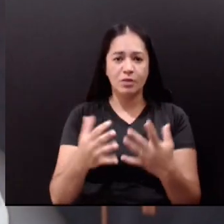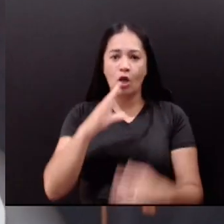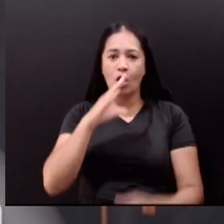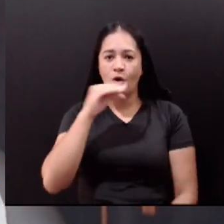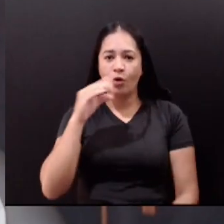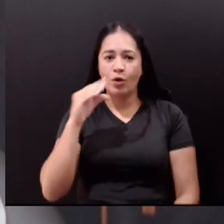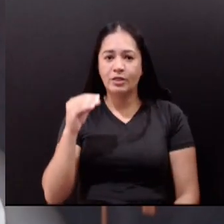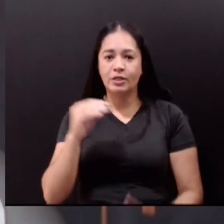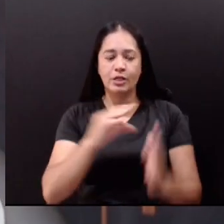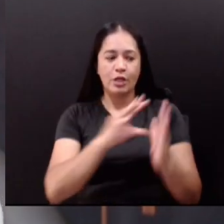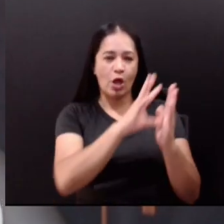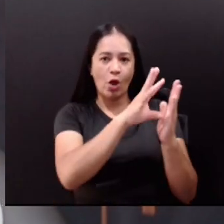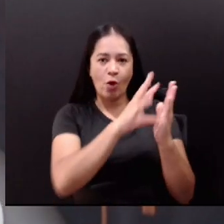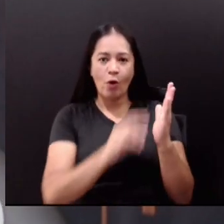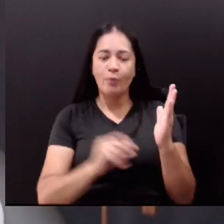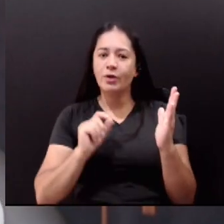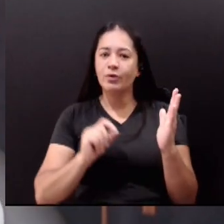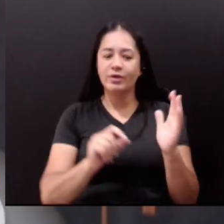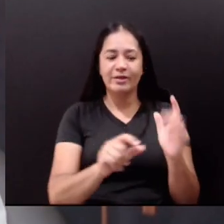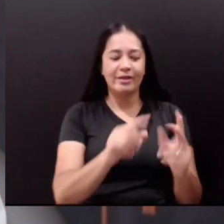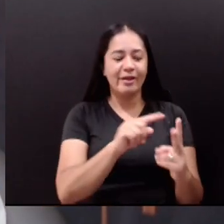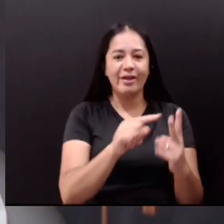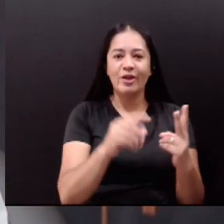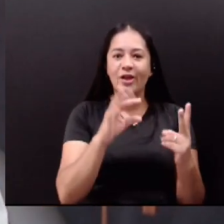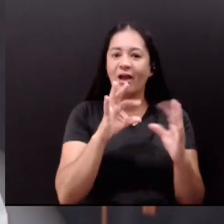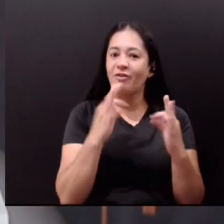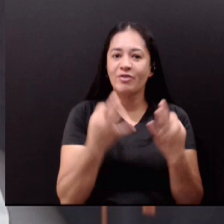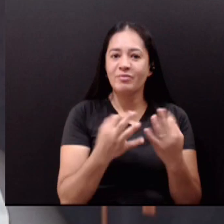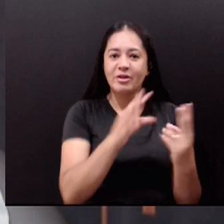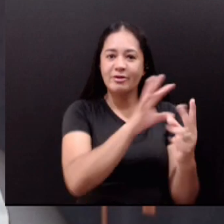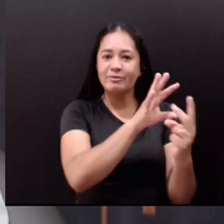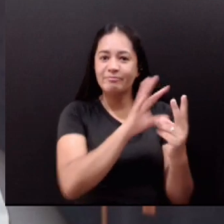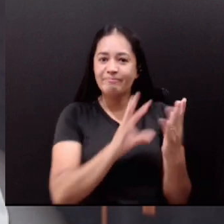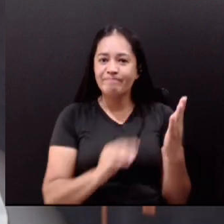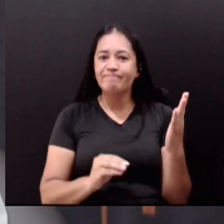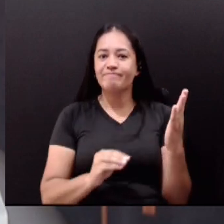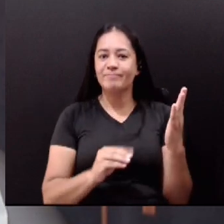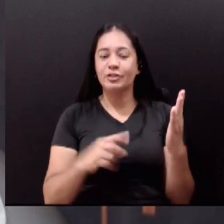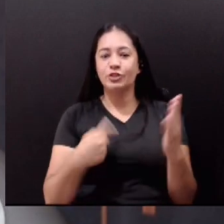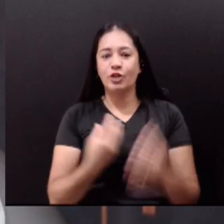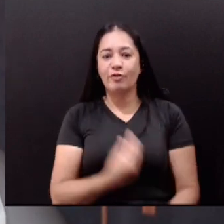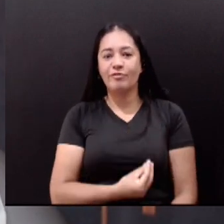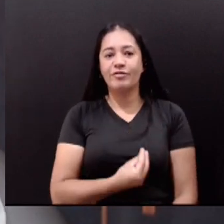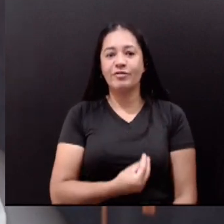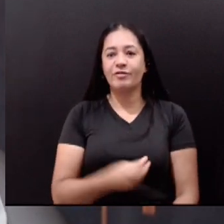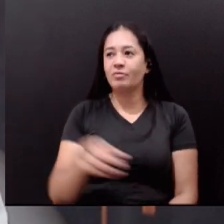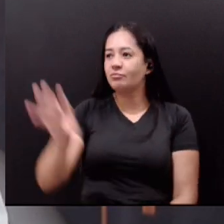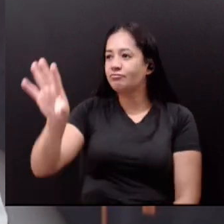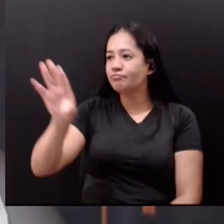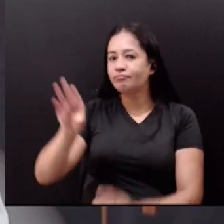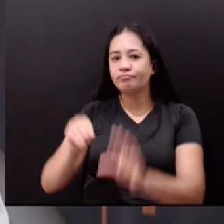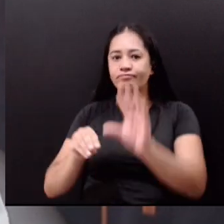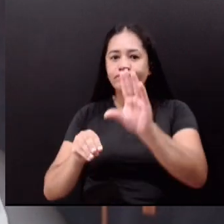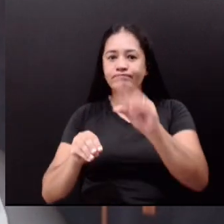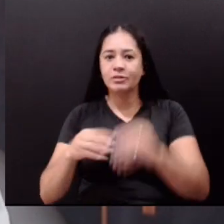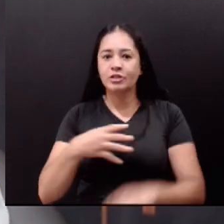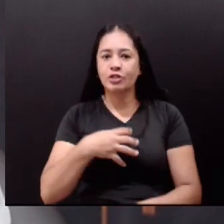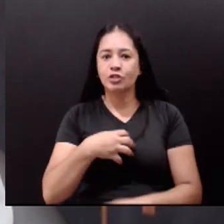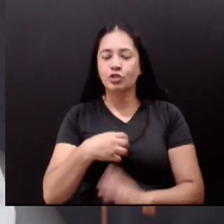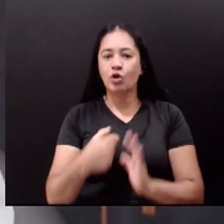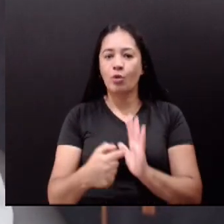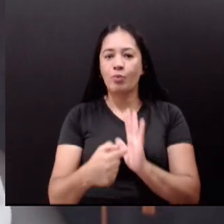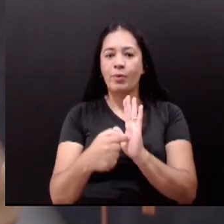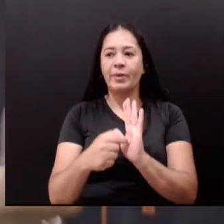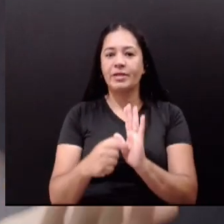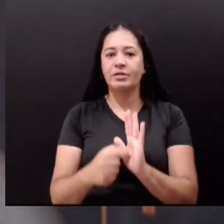as pessoas, né, nós somos, seres que nós vivemos, copiando comportamentos, não no sentido ruim, né. Então, como